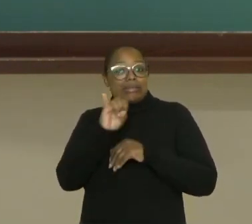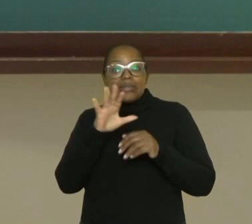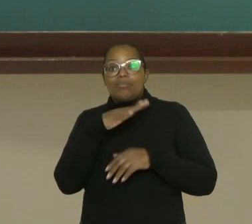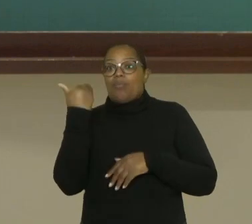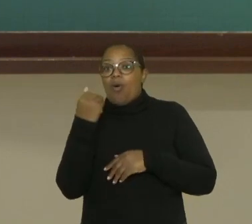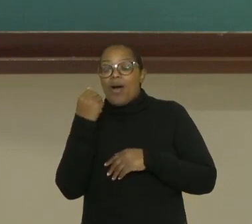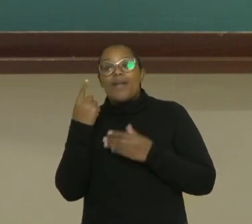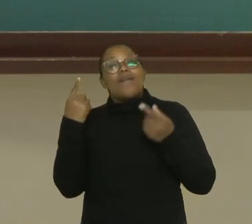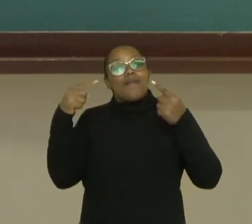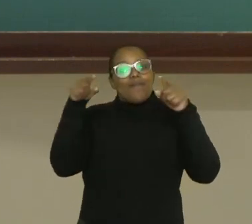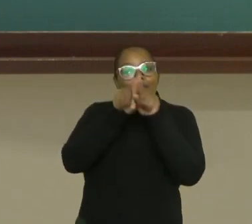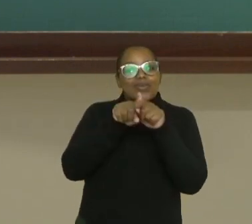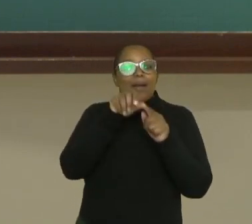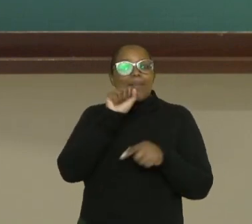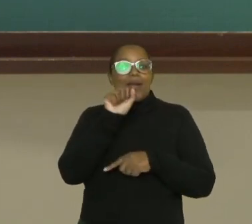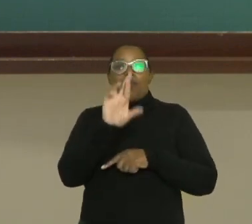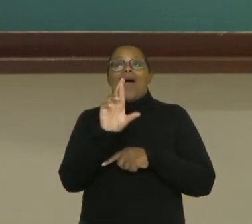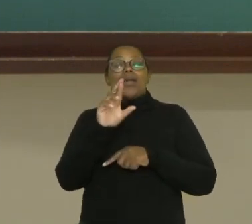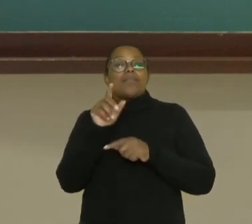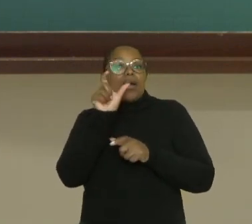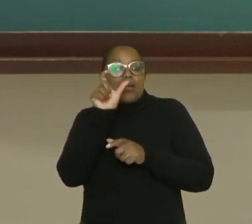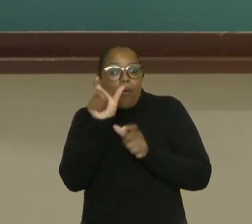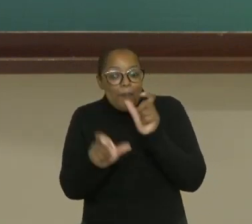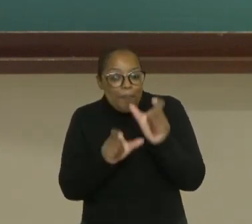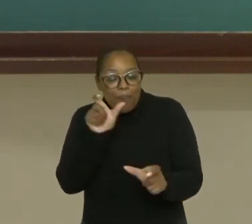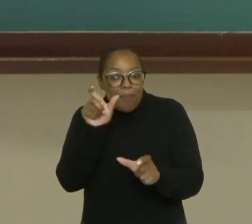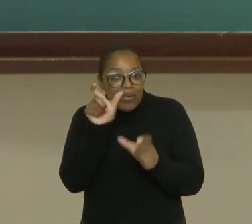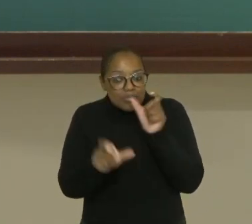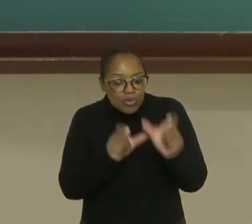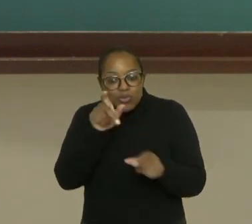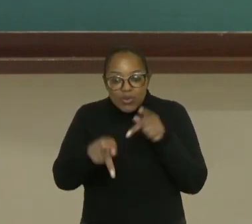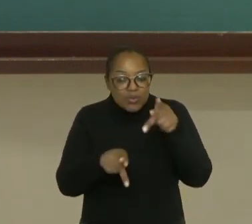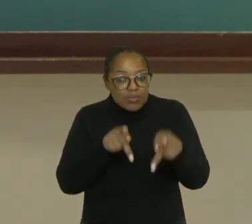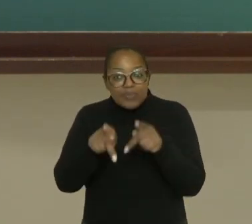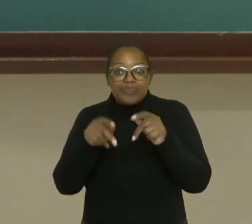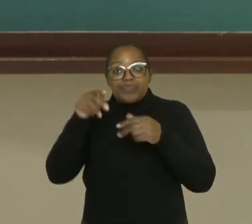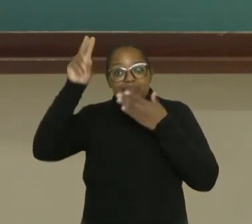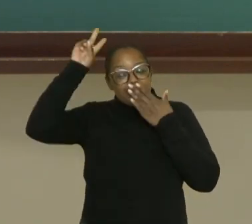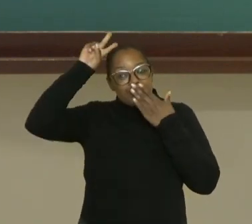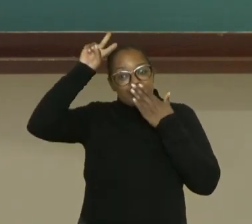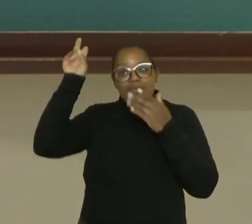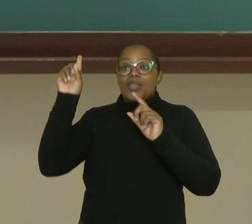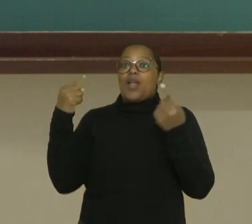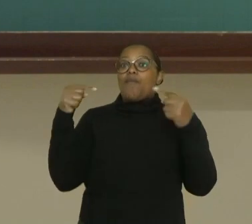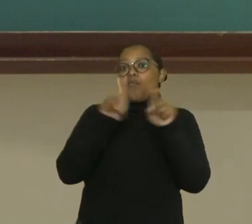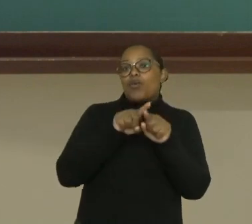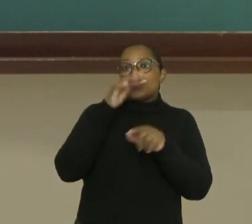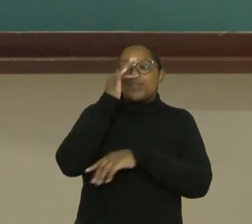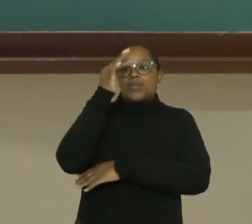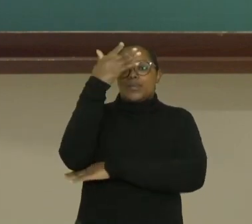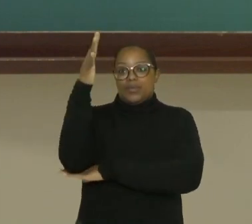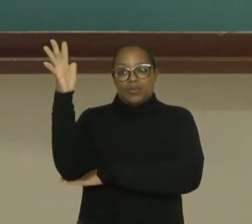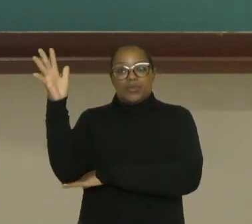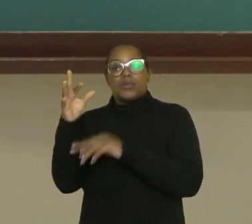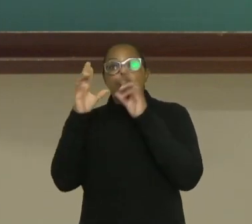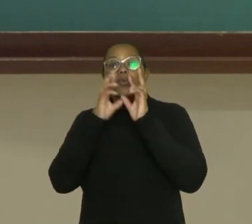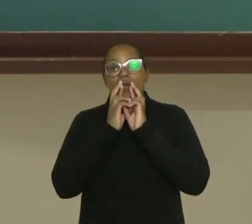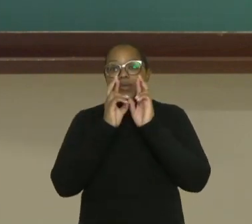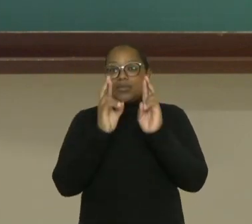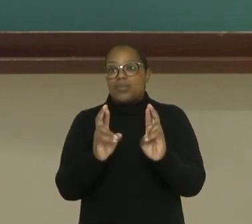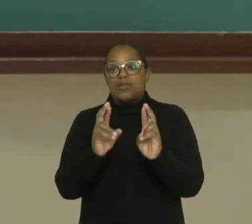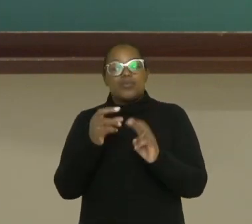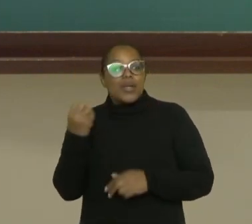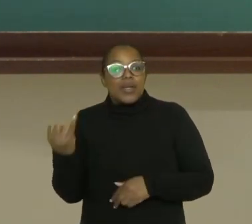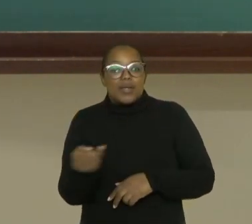quando nós morremos, voltamos para a natureza. Por isso é tão importante esse respeito necessário com